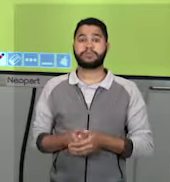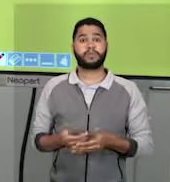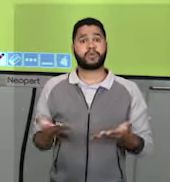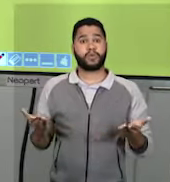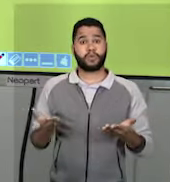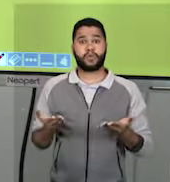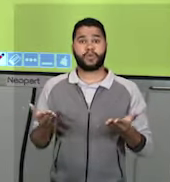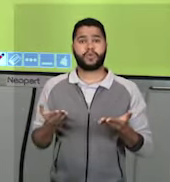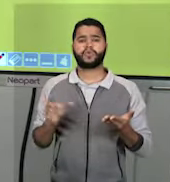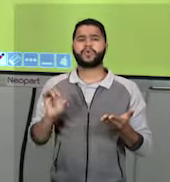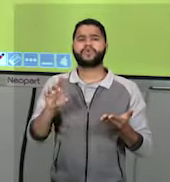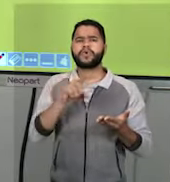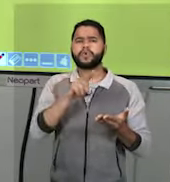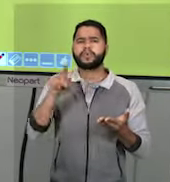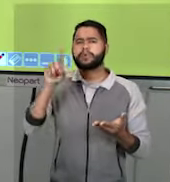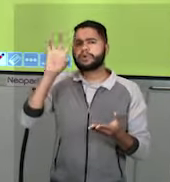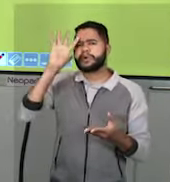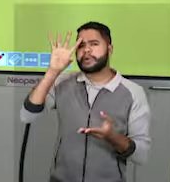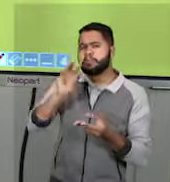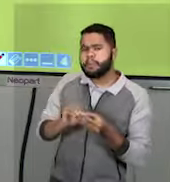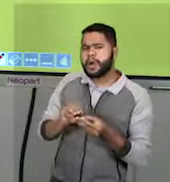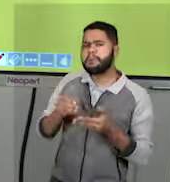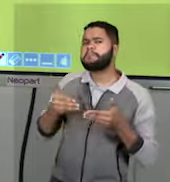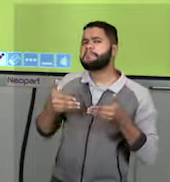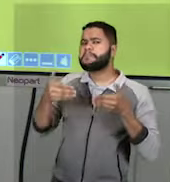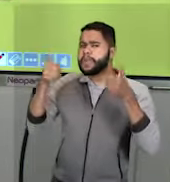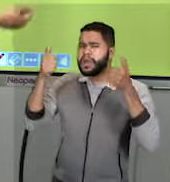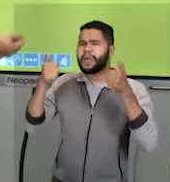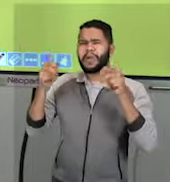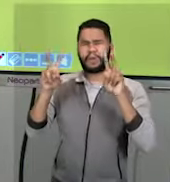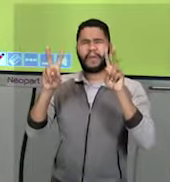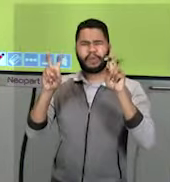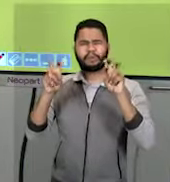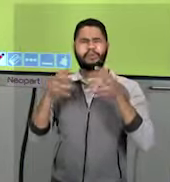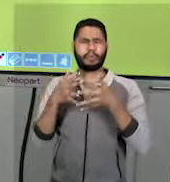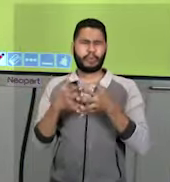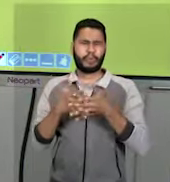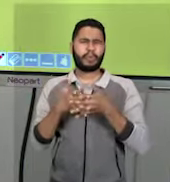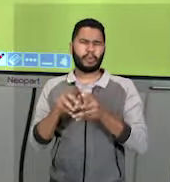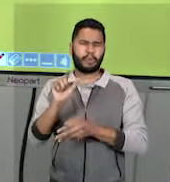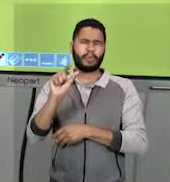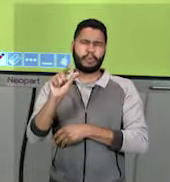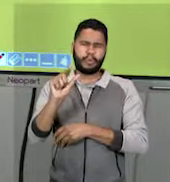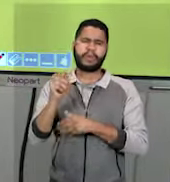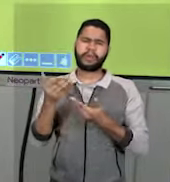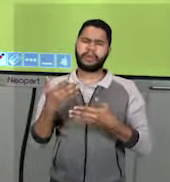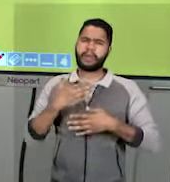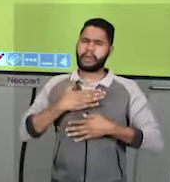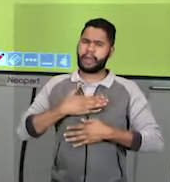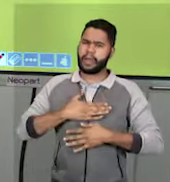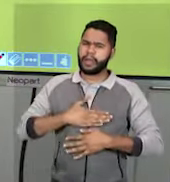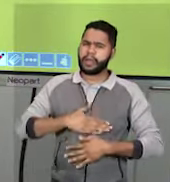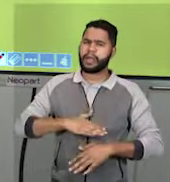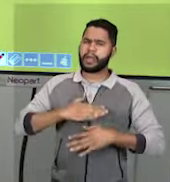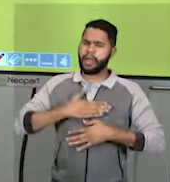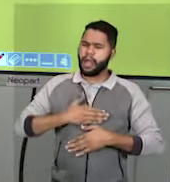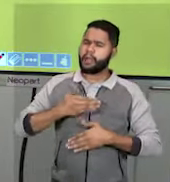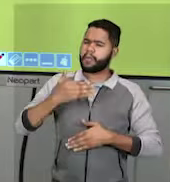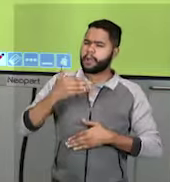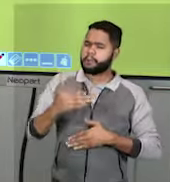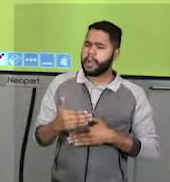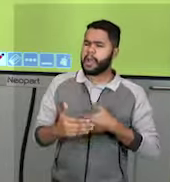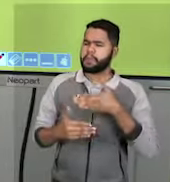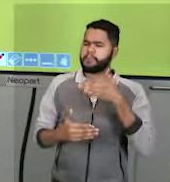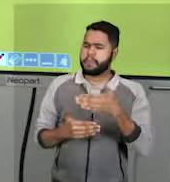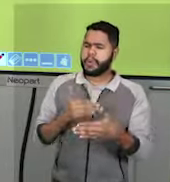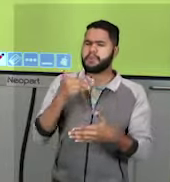a nossa intuito é só você entender melhor, porque isso aqui é um assunto mais complexo, então vamos com calma, passo a passo, para você entender